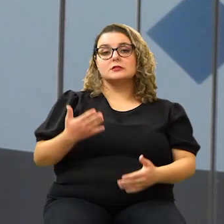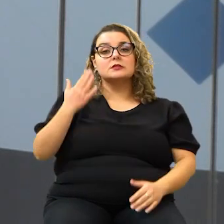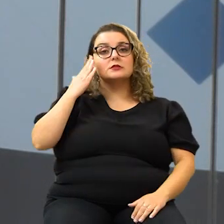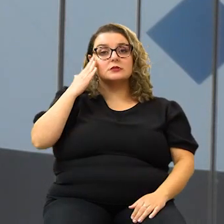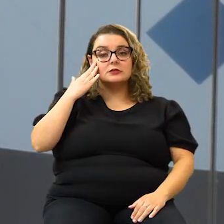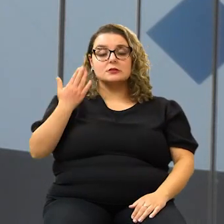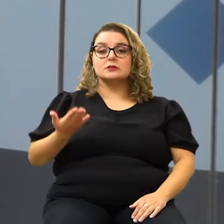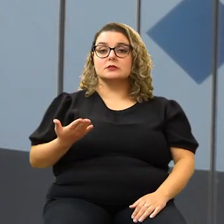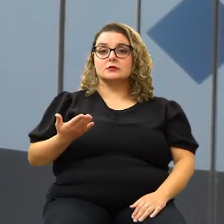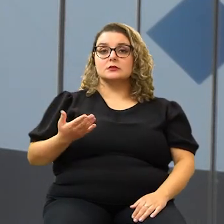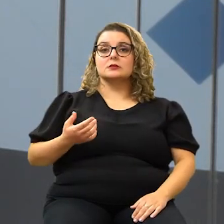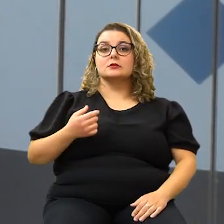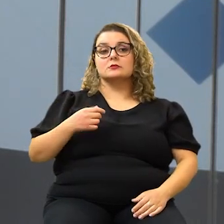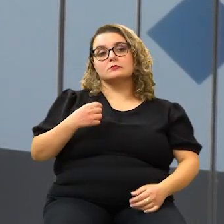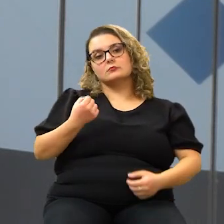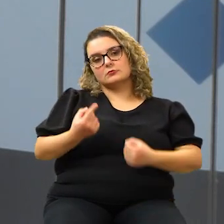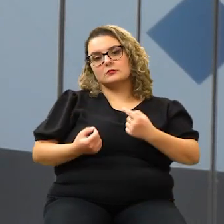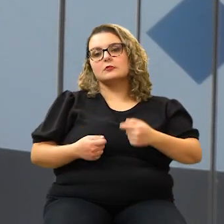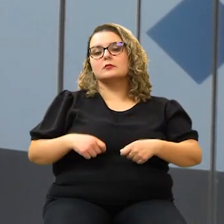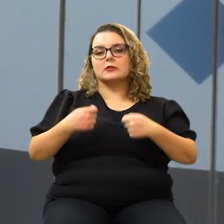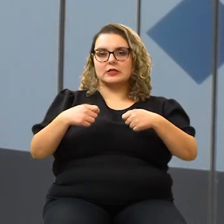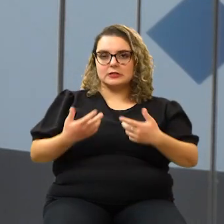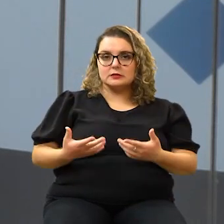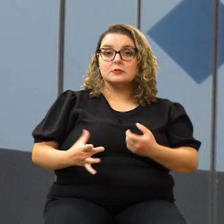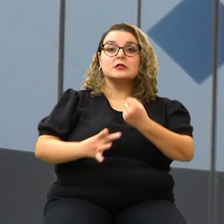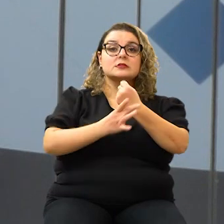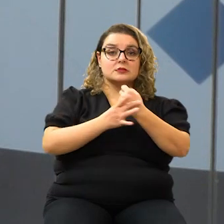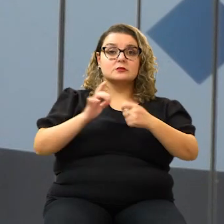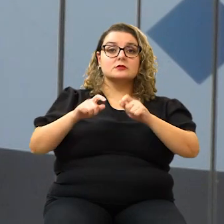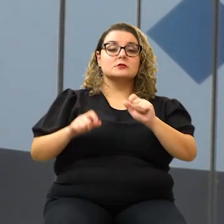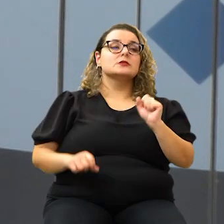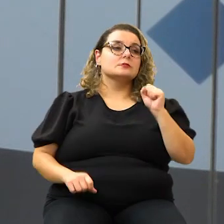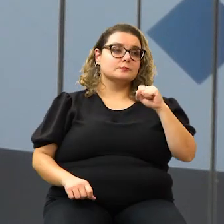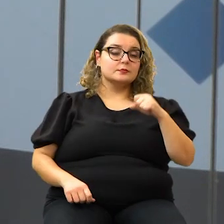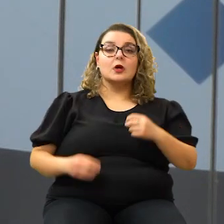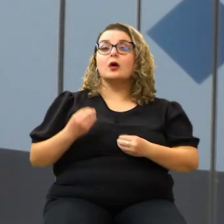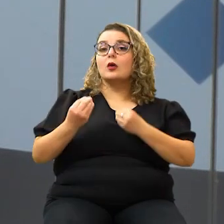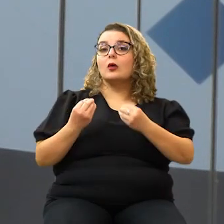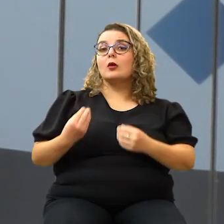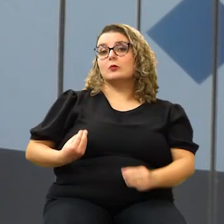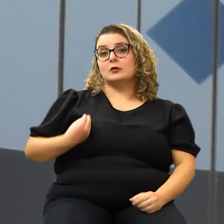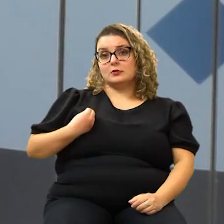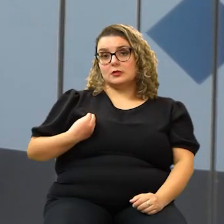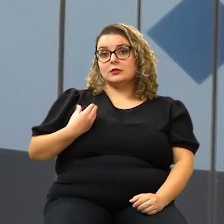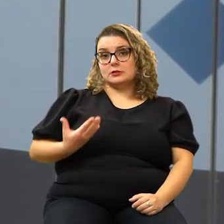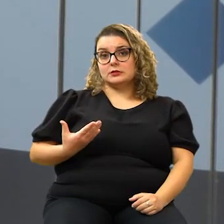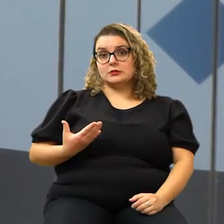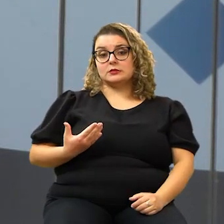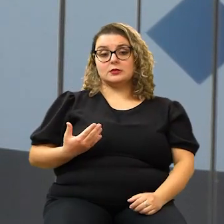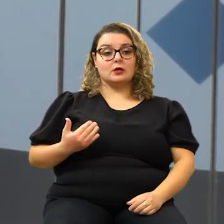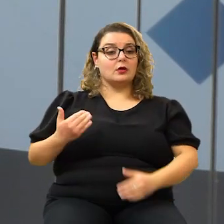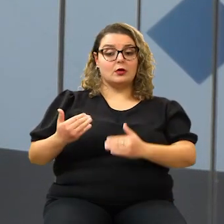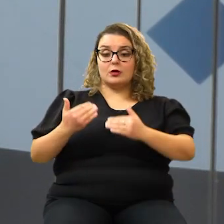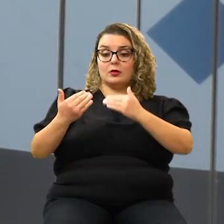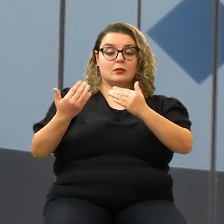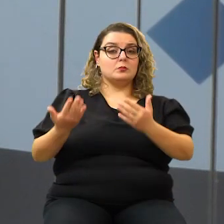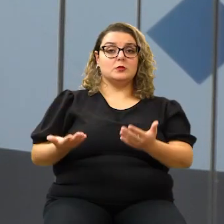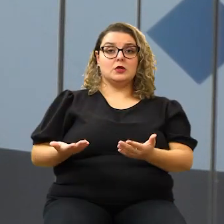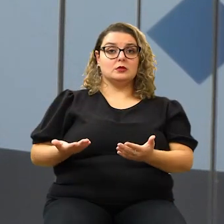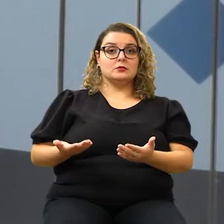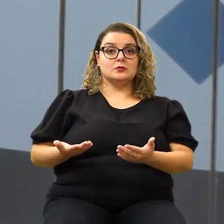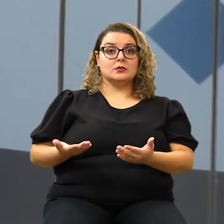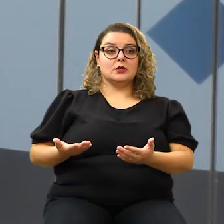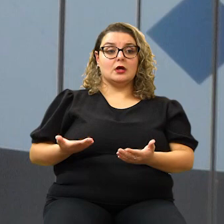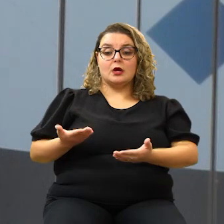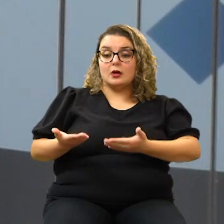são necessárias para a segurança das pessoas, né? Onde elas vão habitar, onde elas vão produzir, a